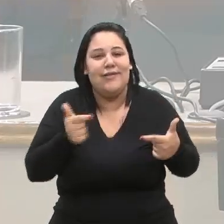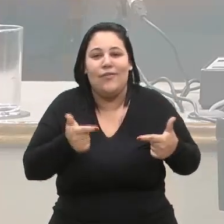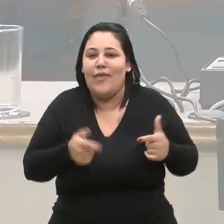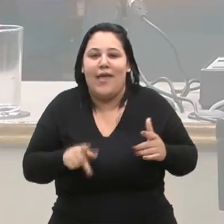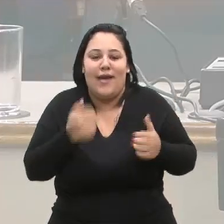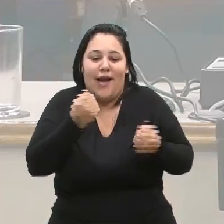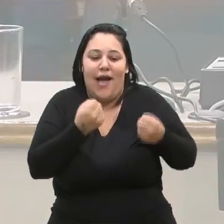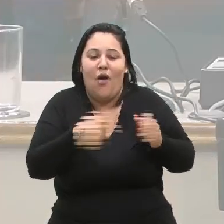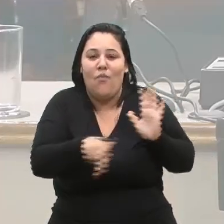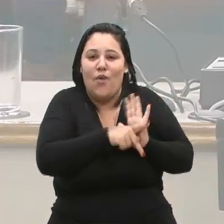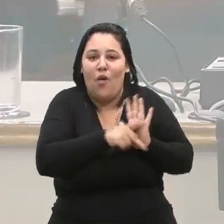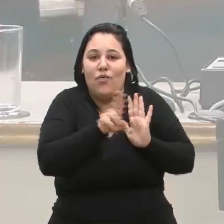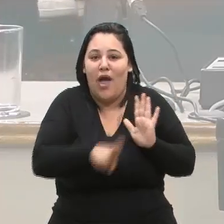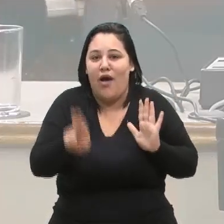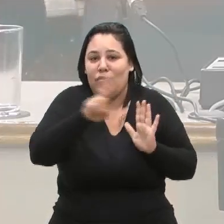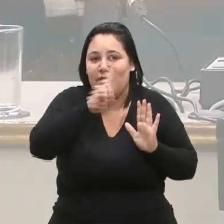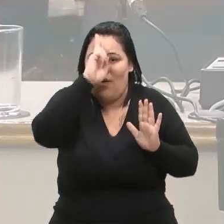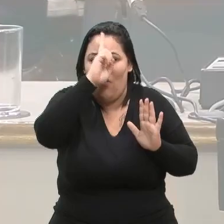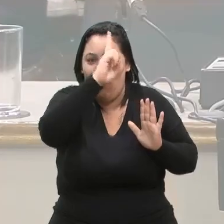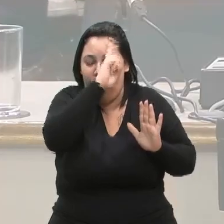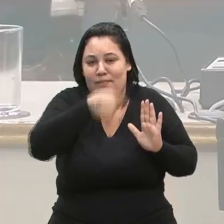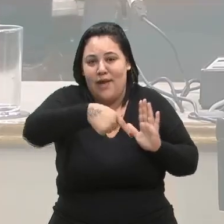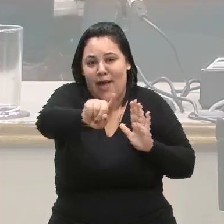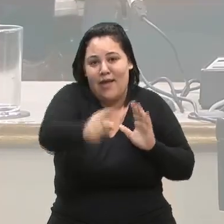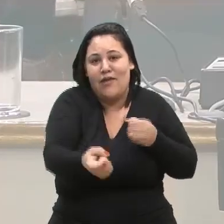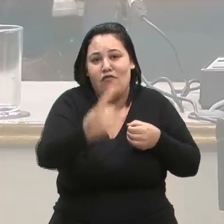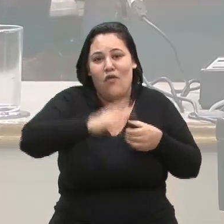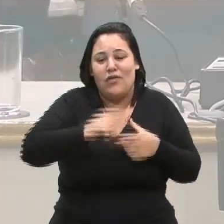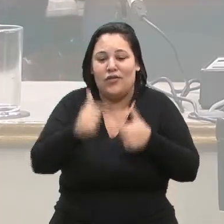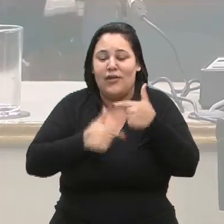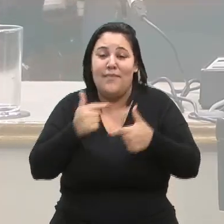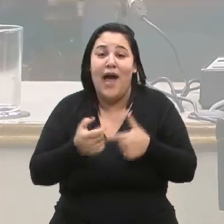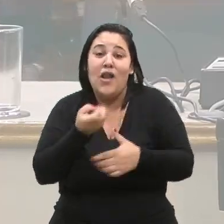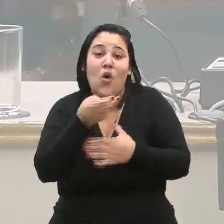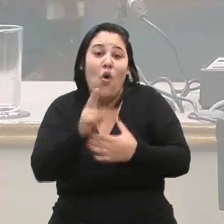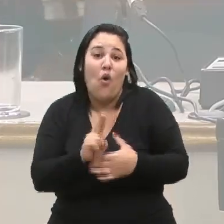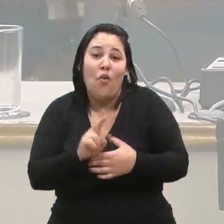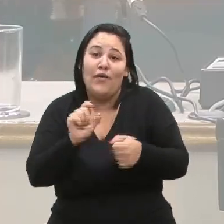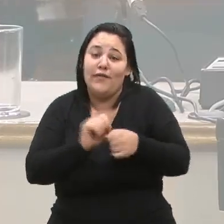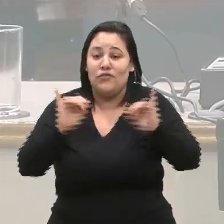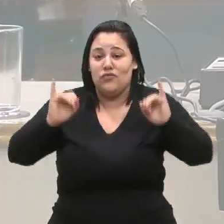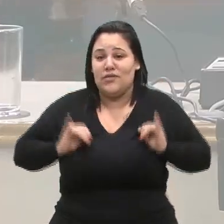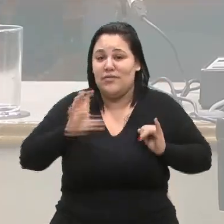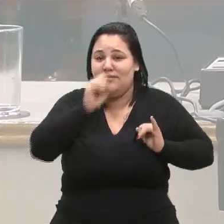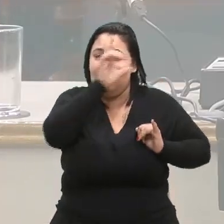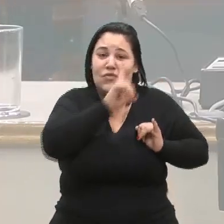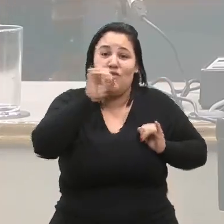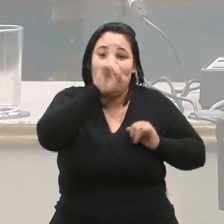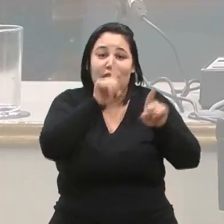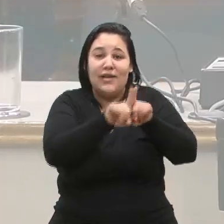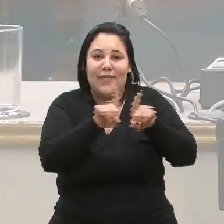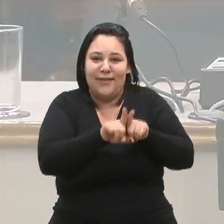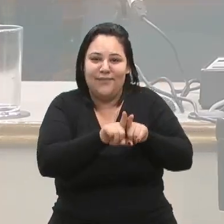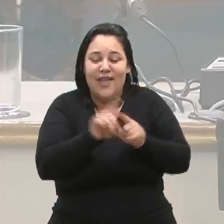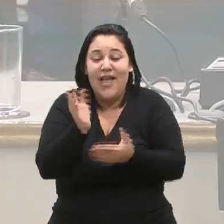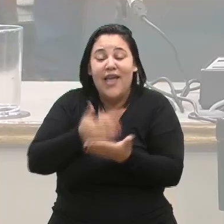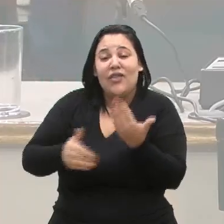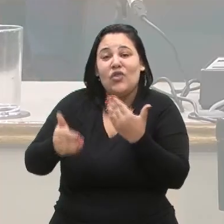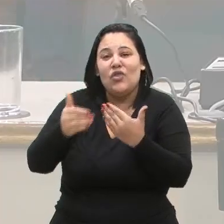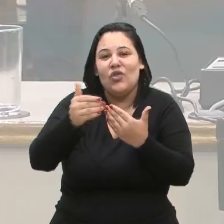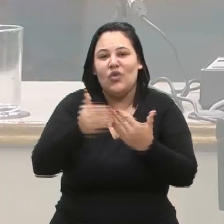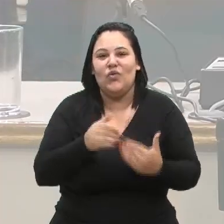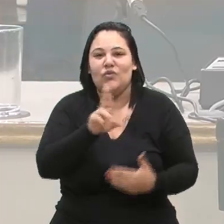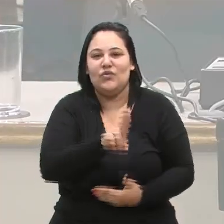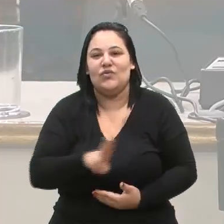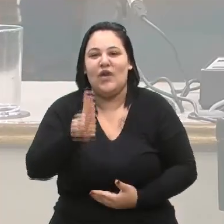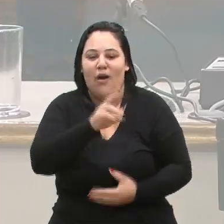utilizar aplicativos de viagens para ir e vir do trabalho ou até mesmo para o lazer do final de semana, restando todos os